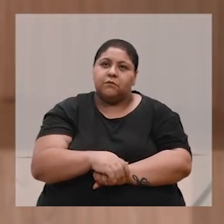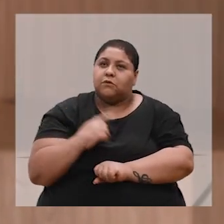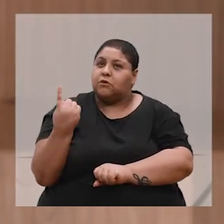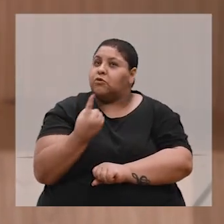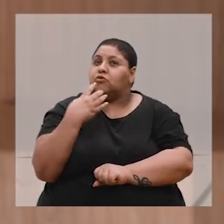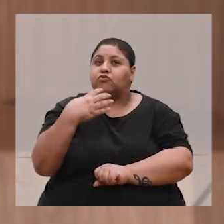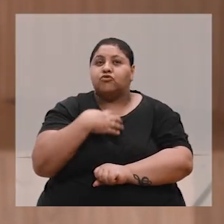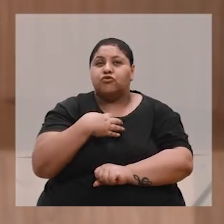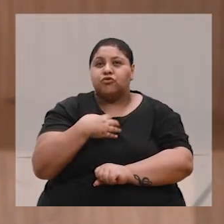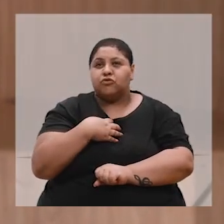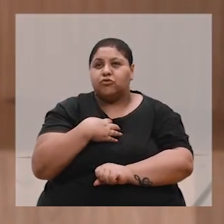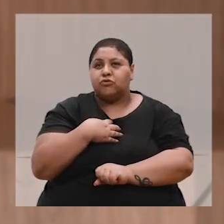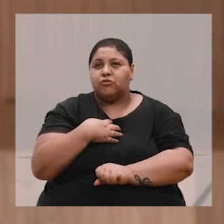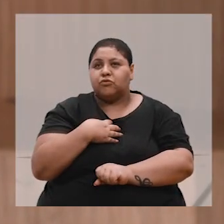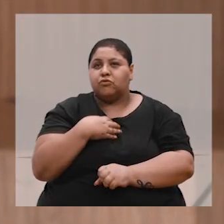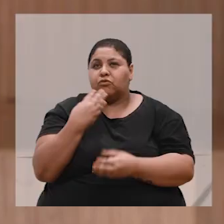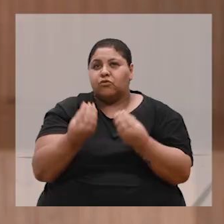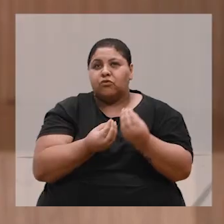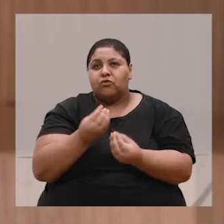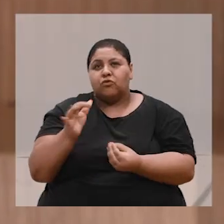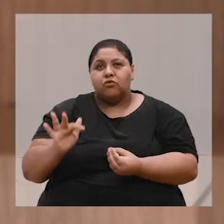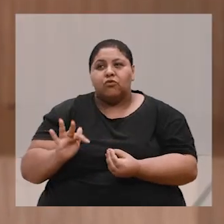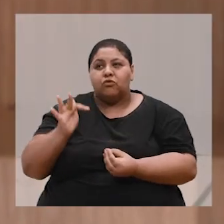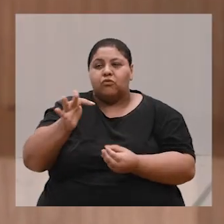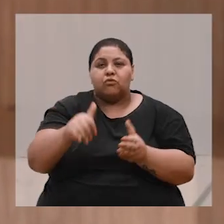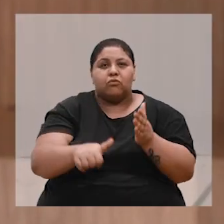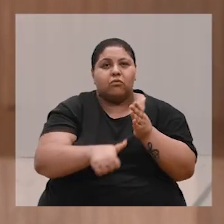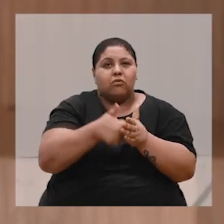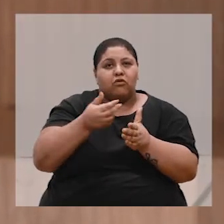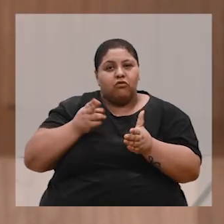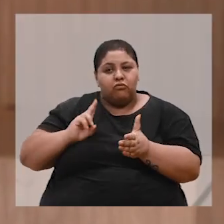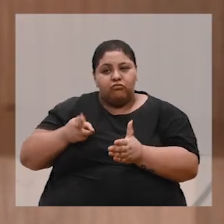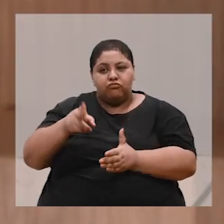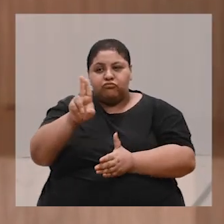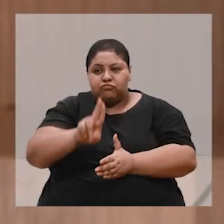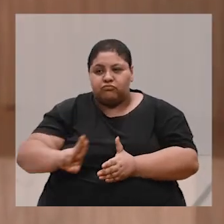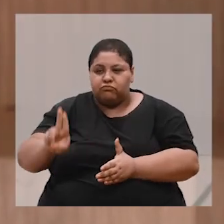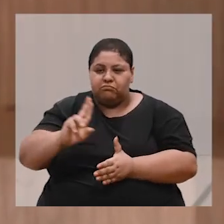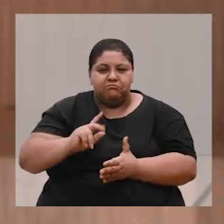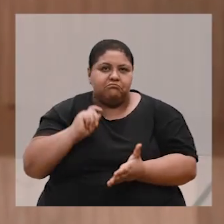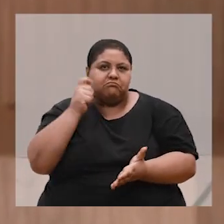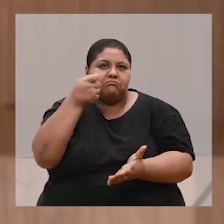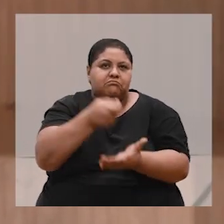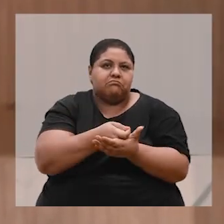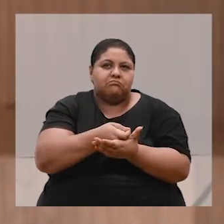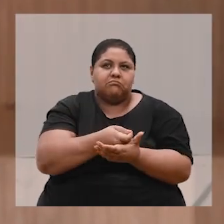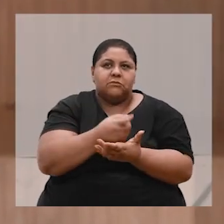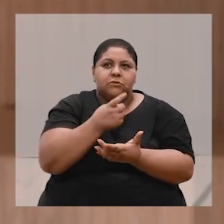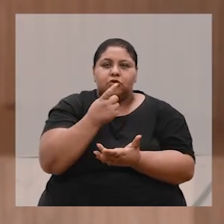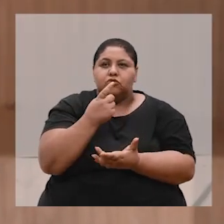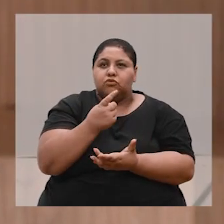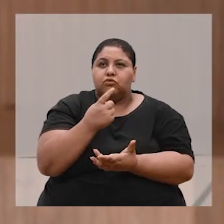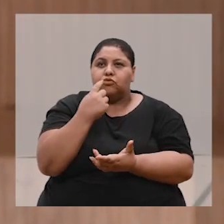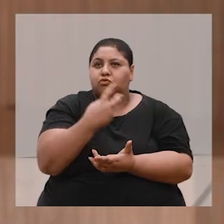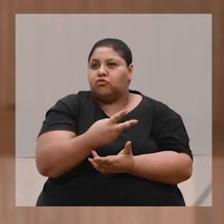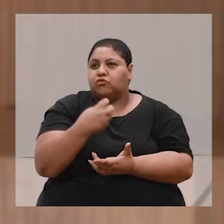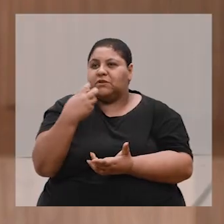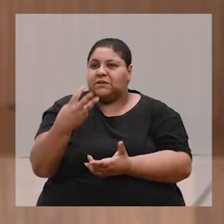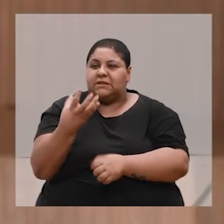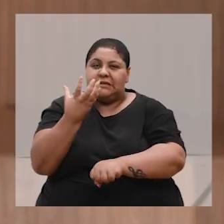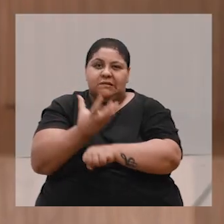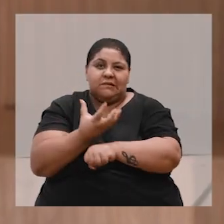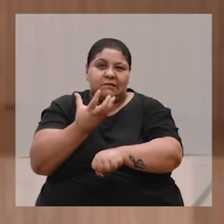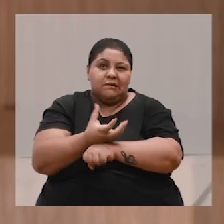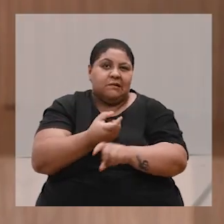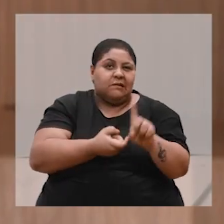Era a única maneira que eu tinha. Assim, eu pensei, como ter um futuro melhor, como me manter na universidade. Se eu fosse pagar 2, 3 disciplinas, que era que eu conseguiria